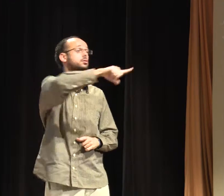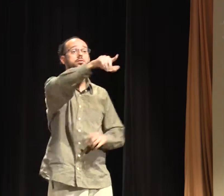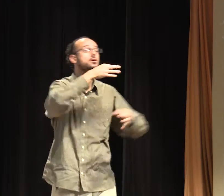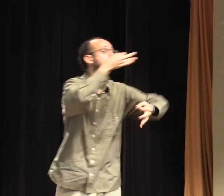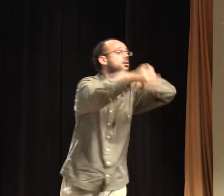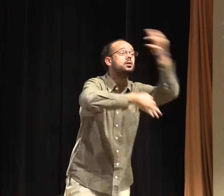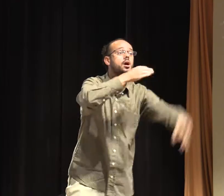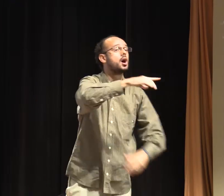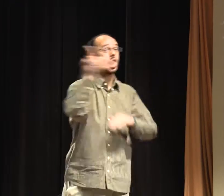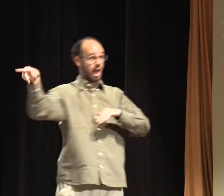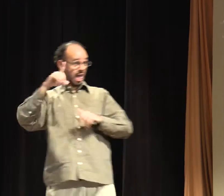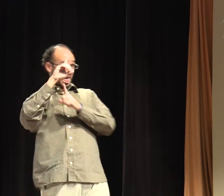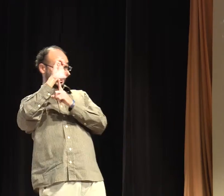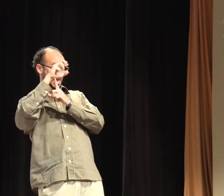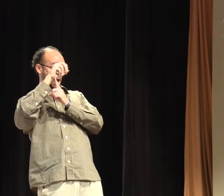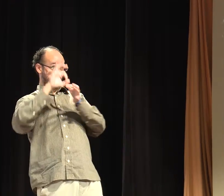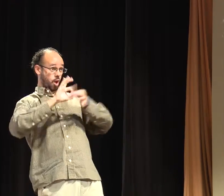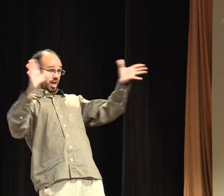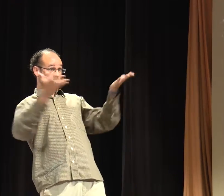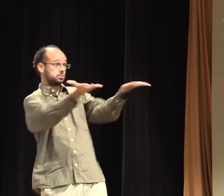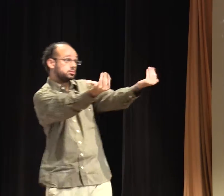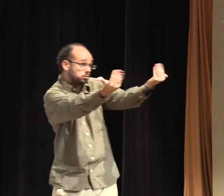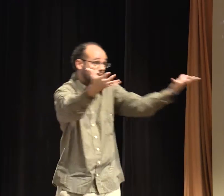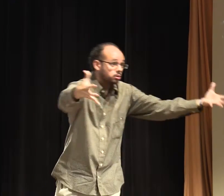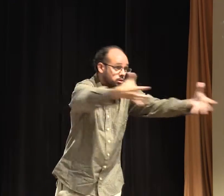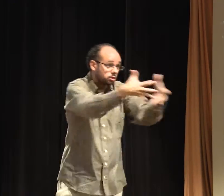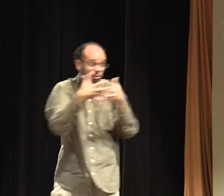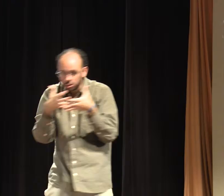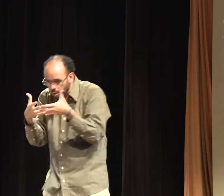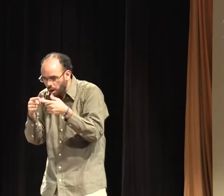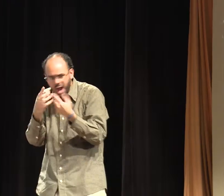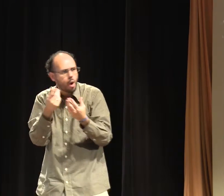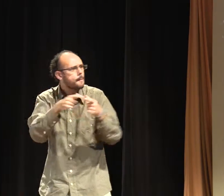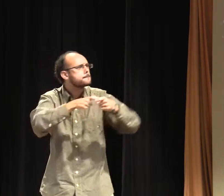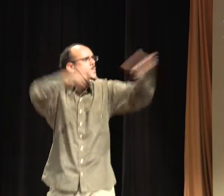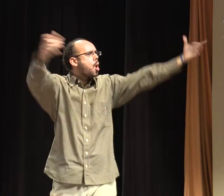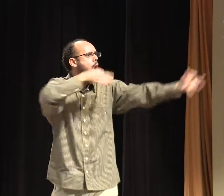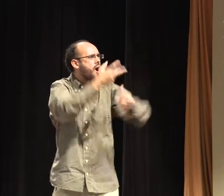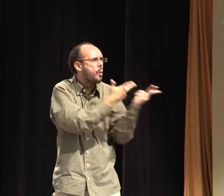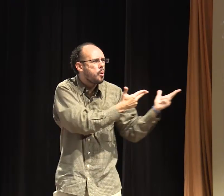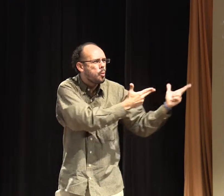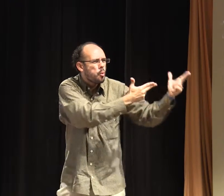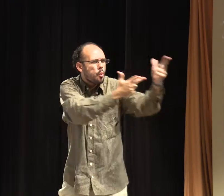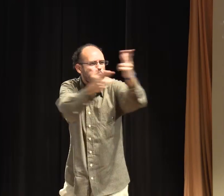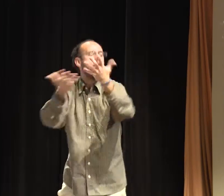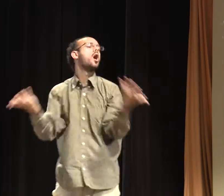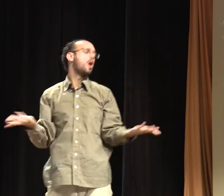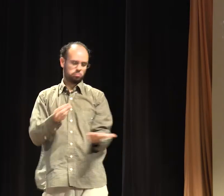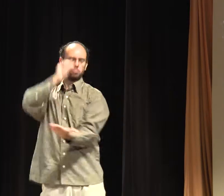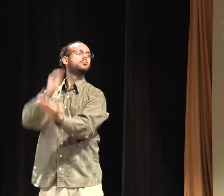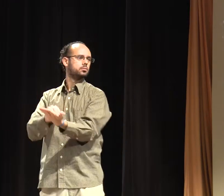Nós temos que ter a participação, temos que opinar, porque é uma questão de cidadania e isso é livre,